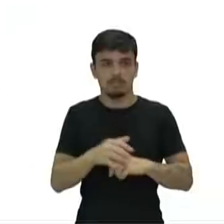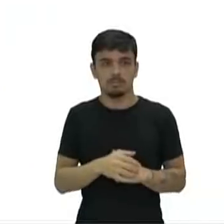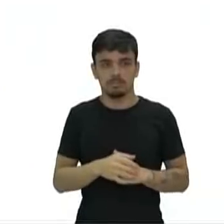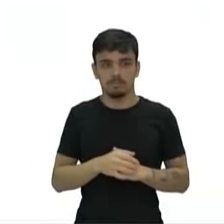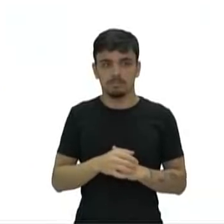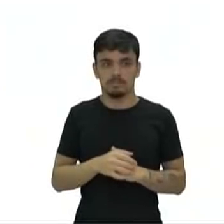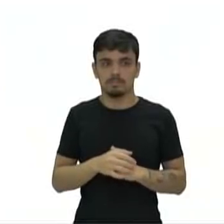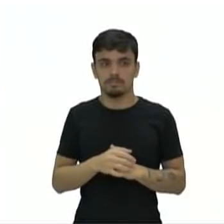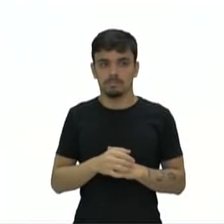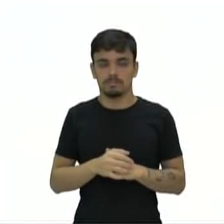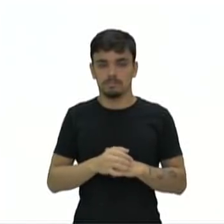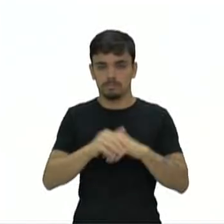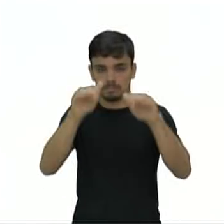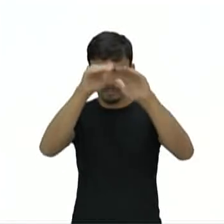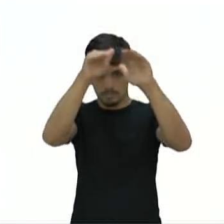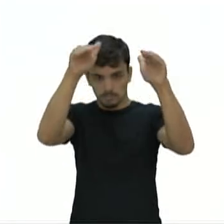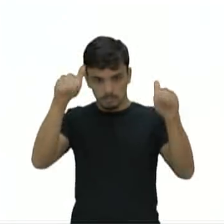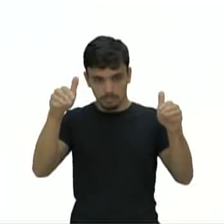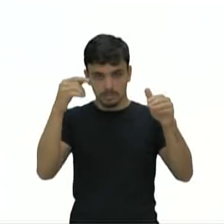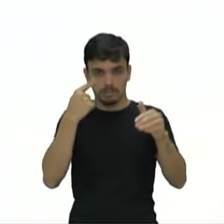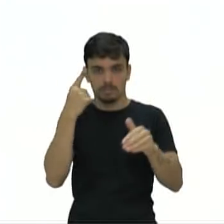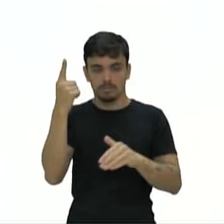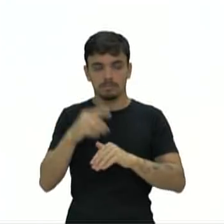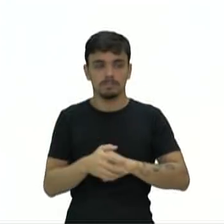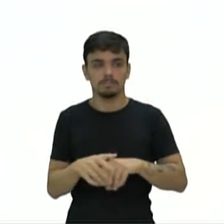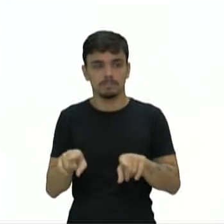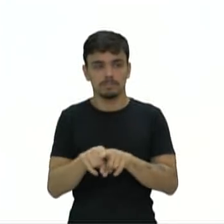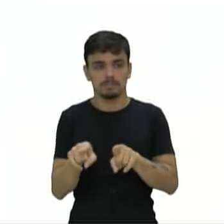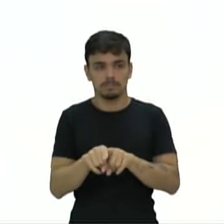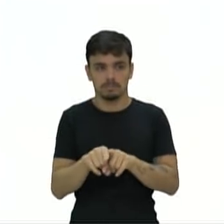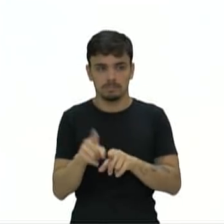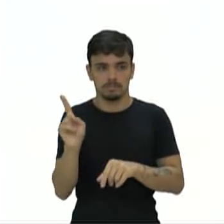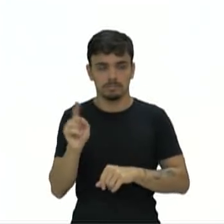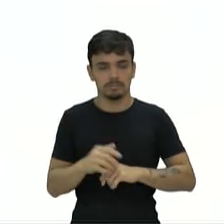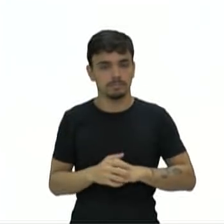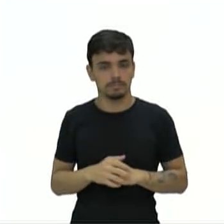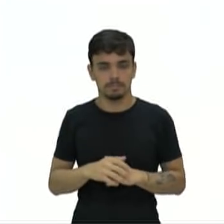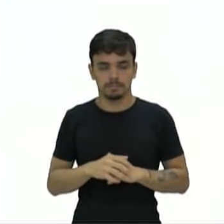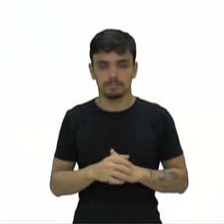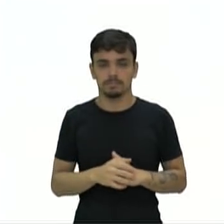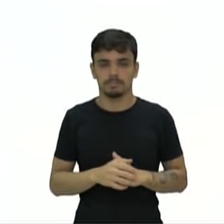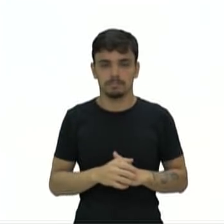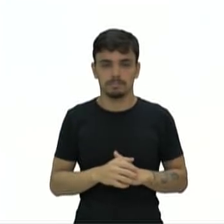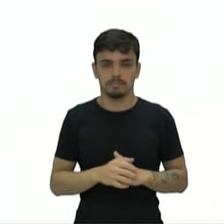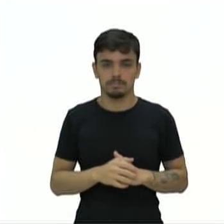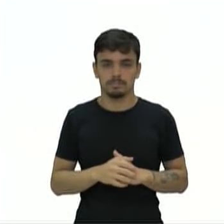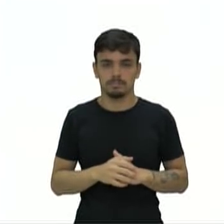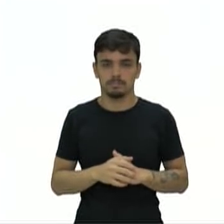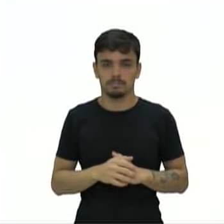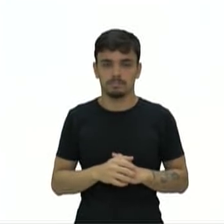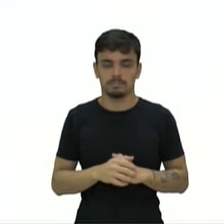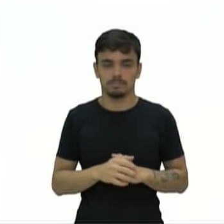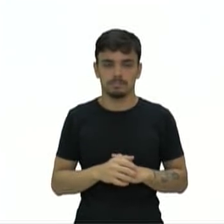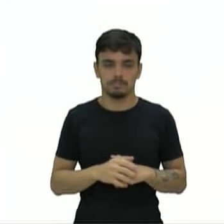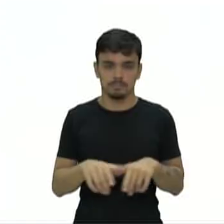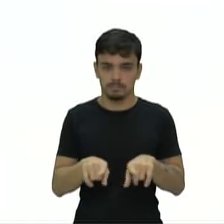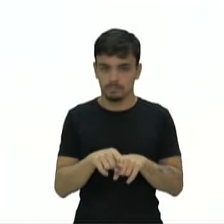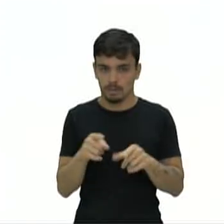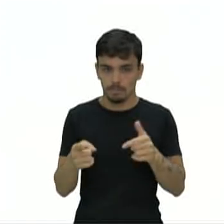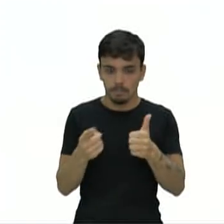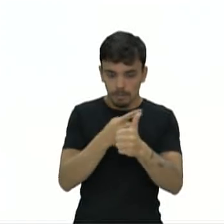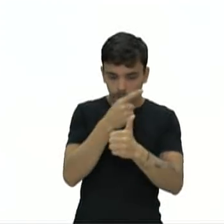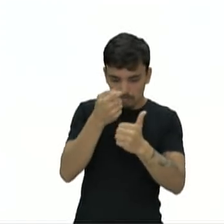parte aqui, que está aqui na lateral, e aqui nós temos o teto, né? A parte que, como o professor brincou, é o primeiro a cair,